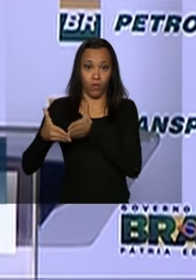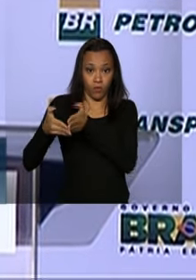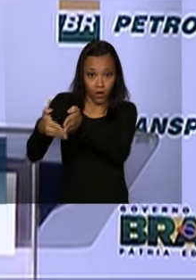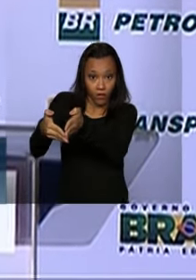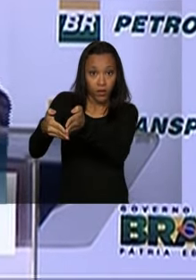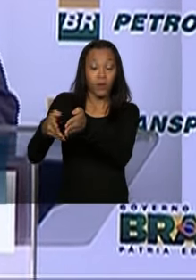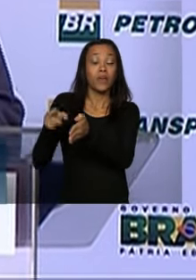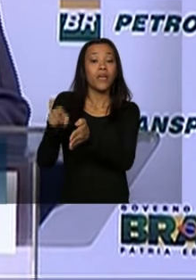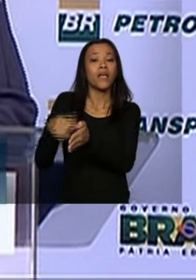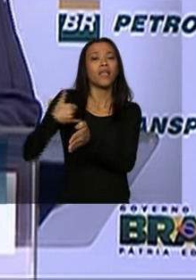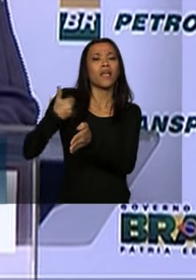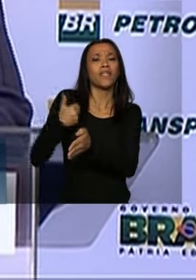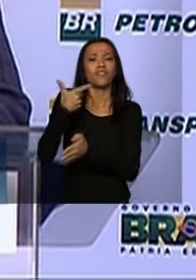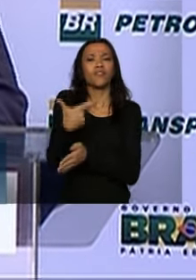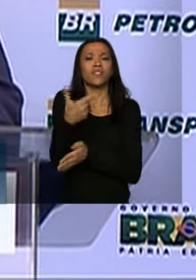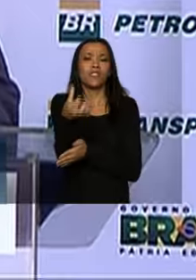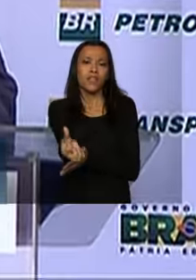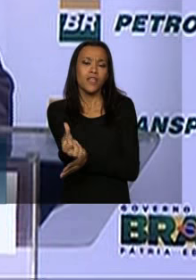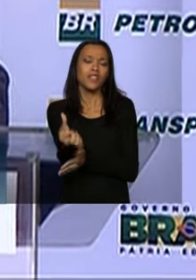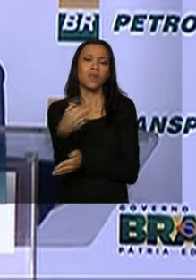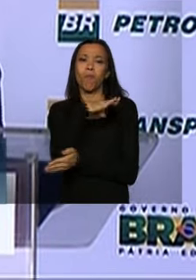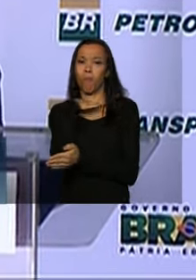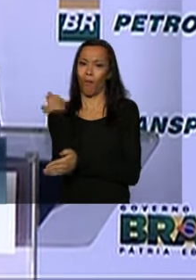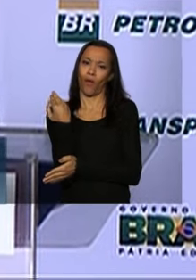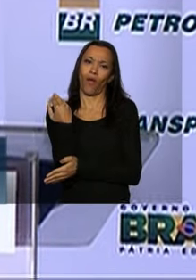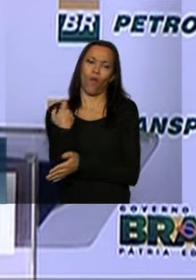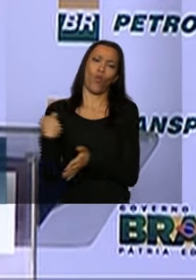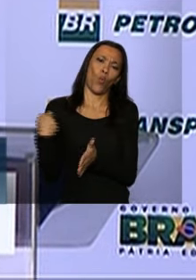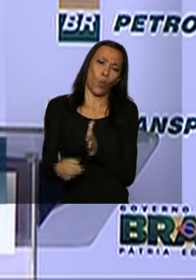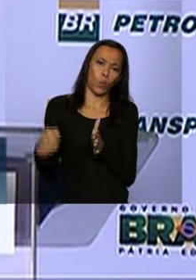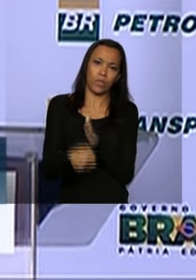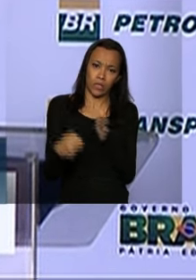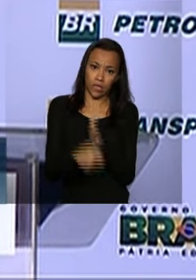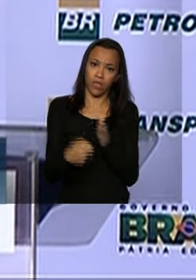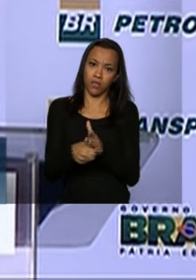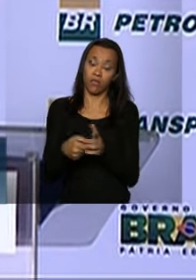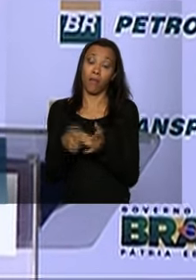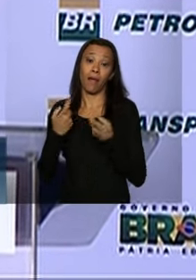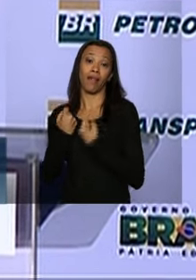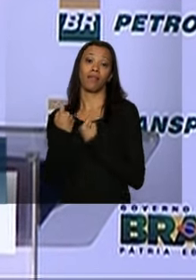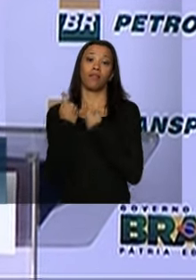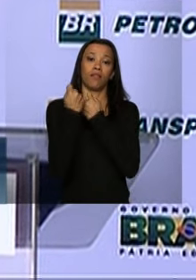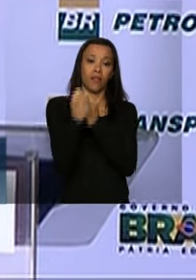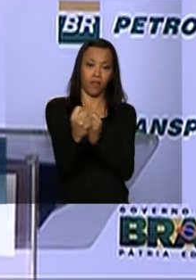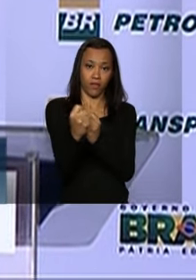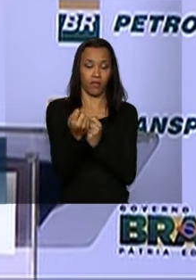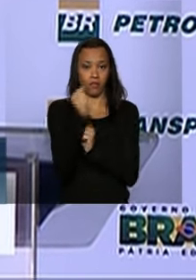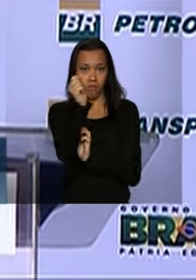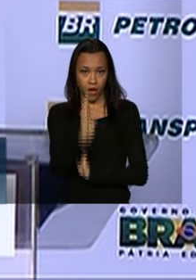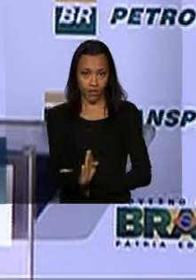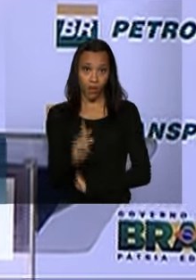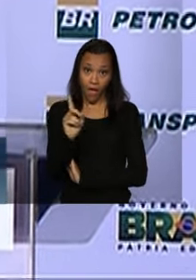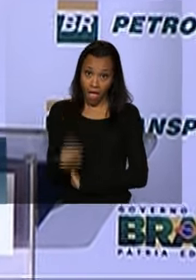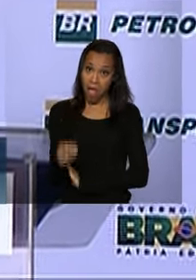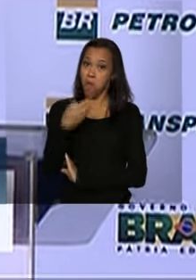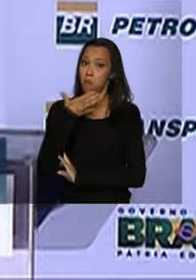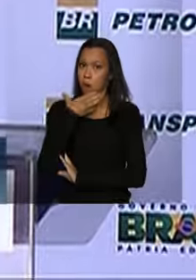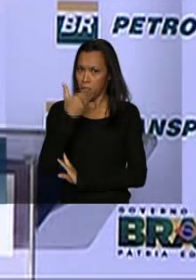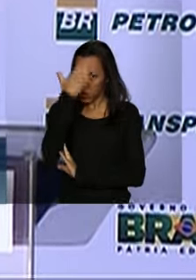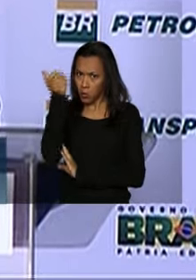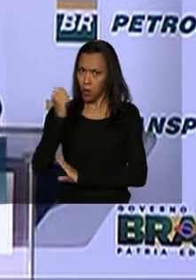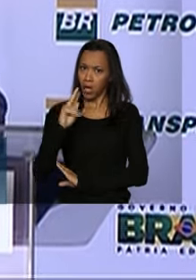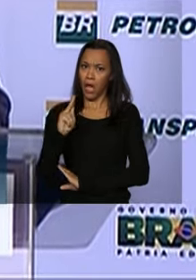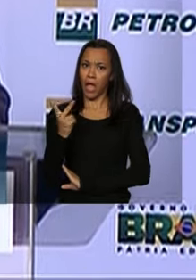que aos 26 anos morreu lutando bravamente para defender o nosso Brasil, sendo reconhecido como herói de guerra na